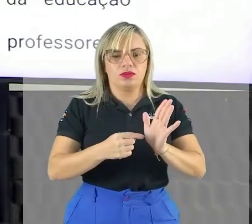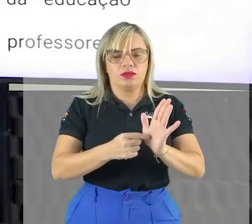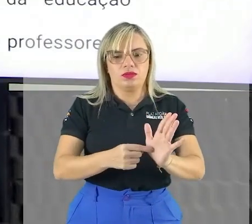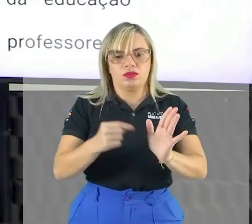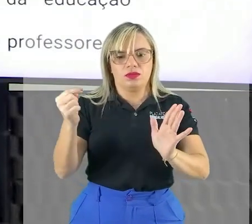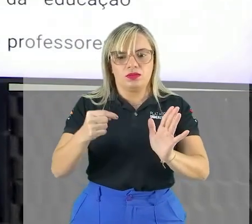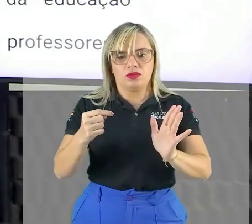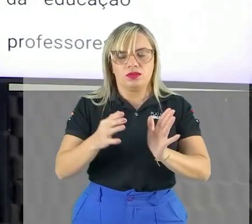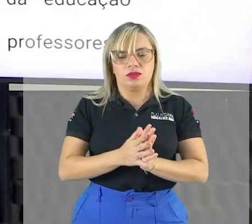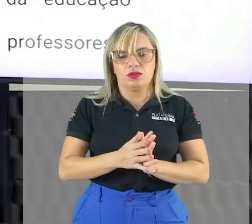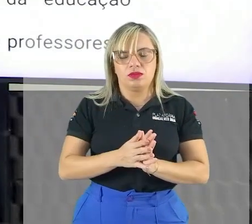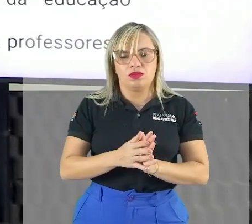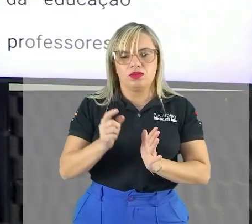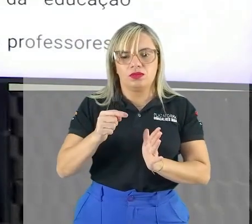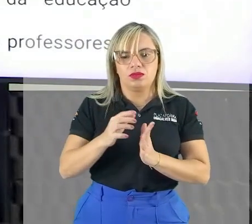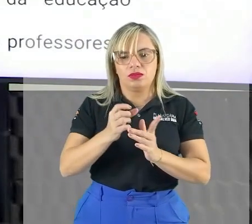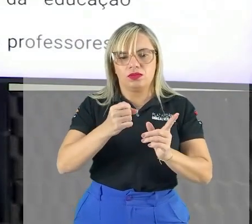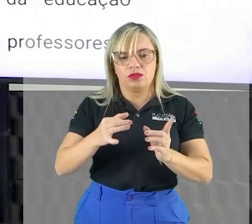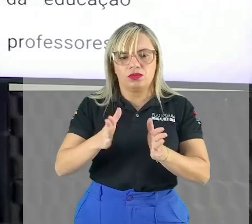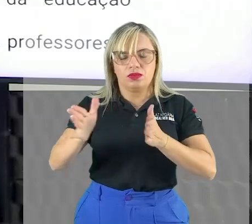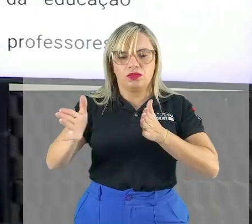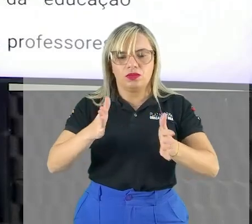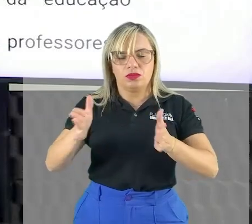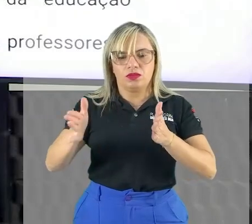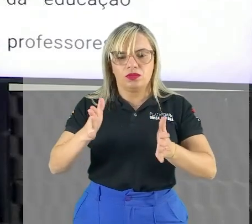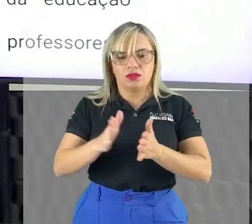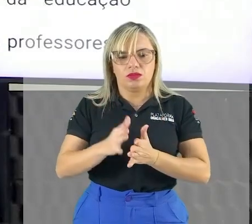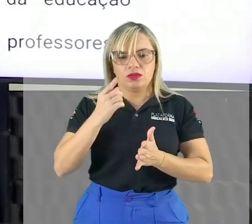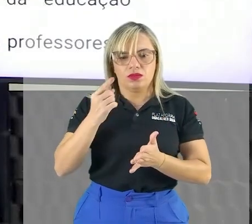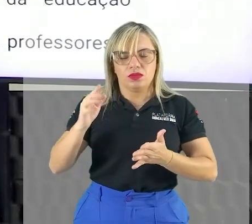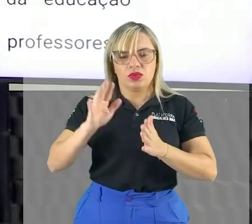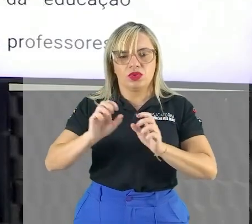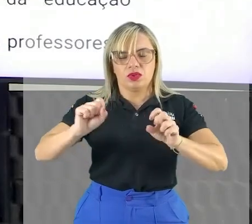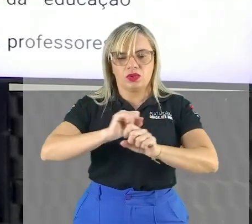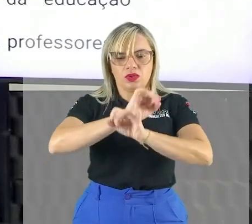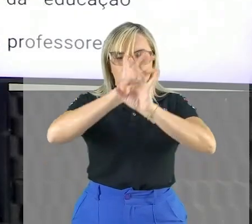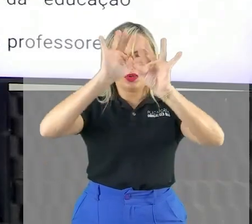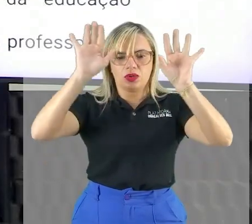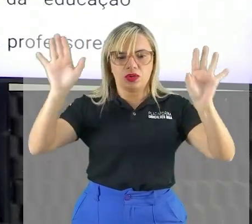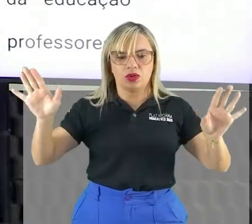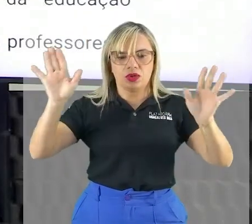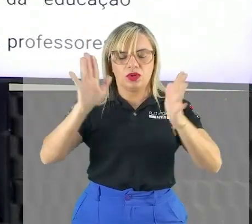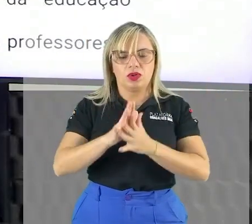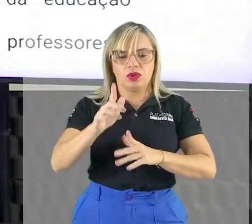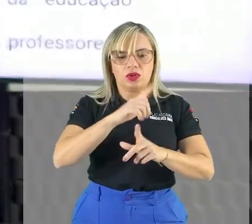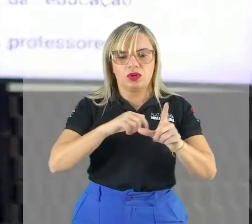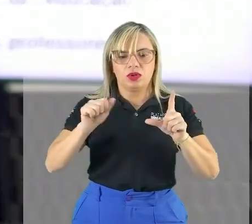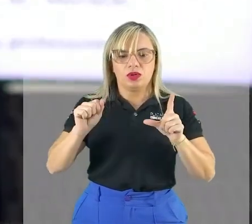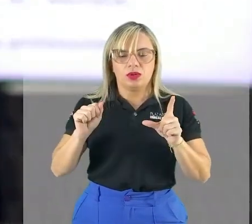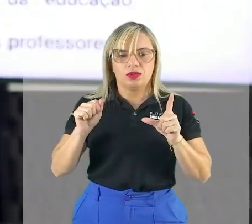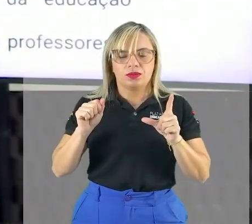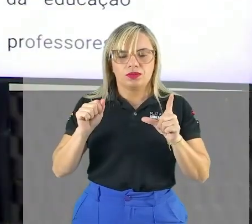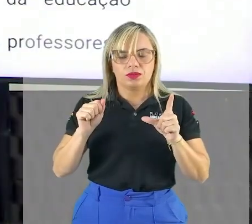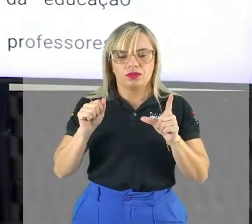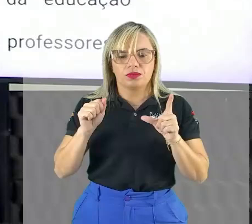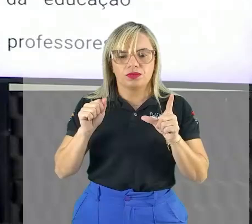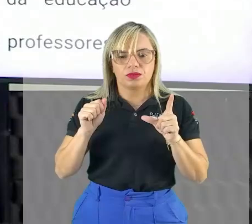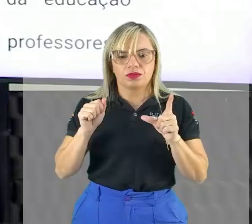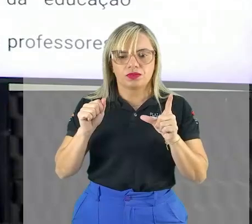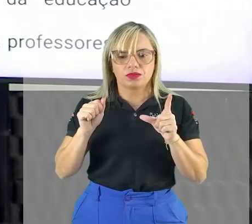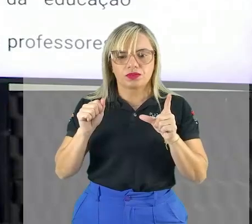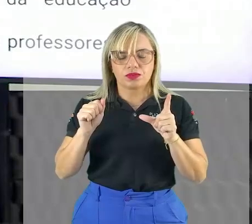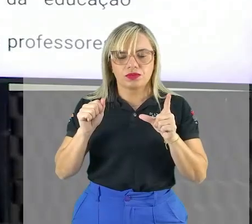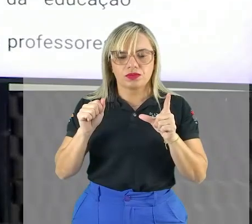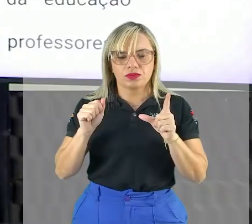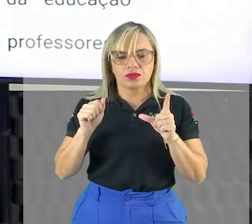categoria mencionada no período em destaque no texto evidencia o ou a. Letra A. Apoio dado pela igreja ao